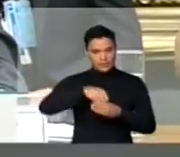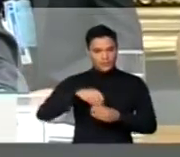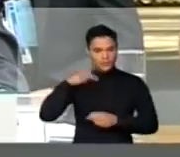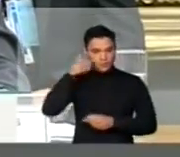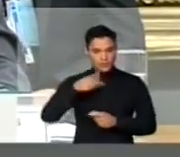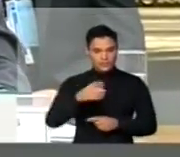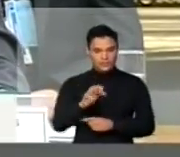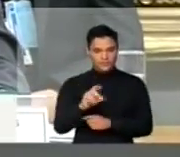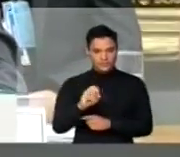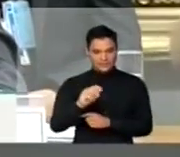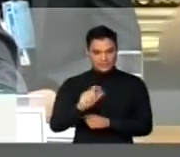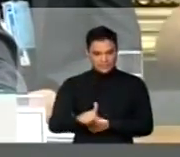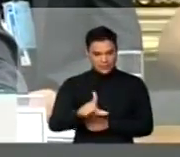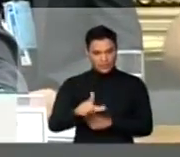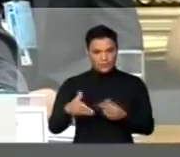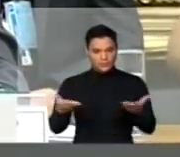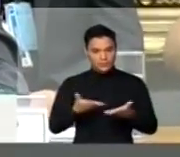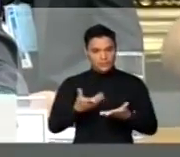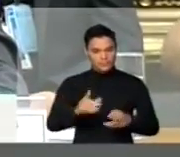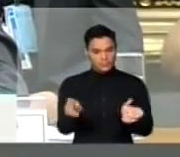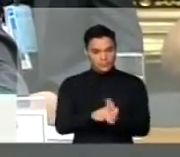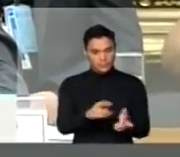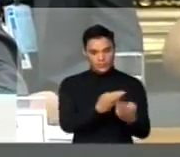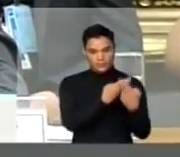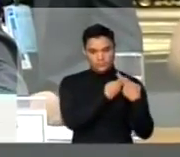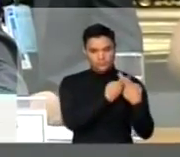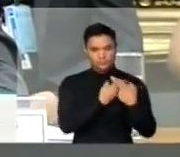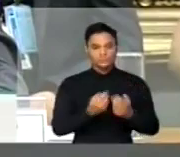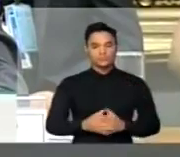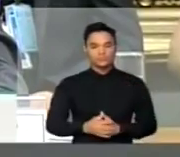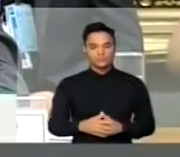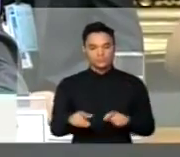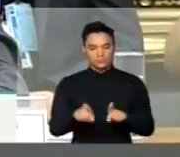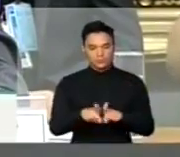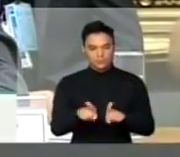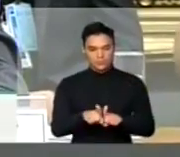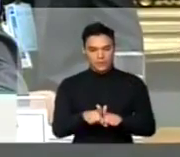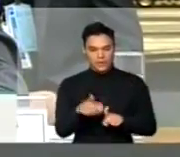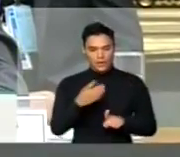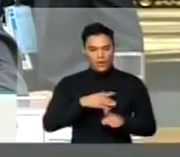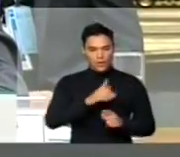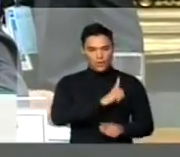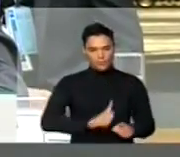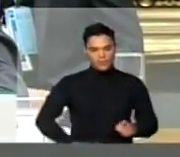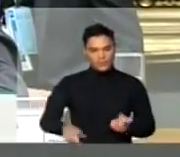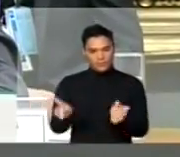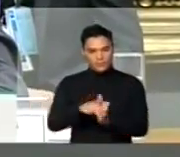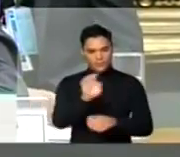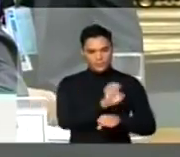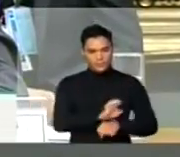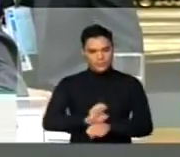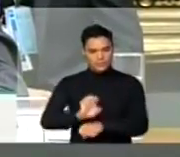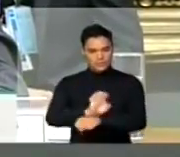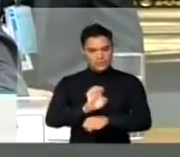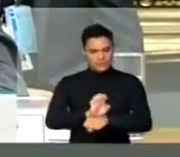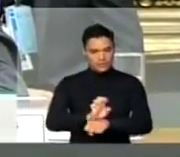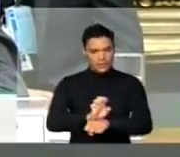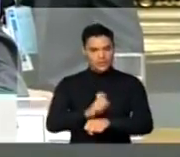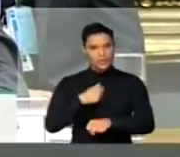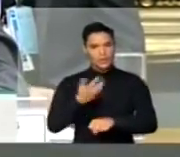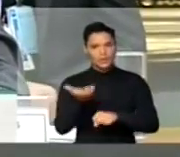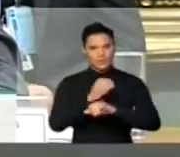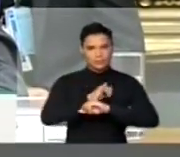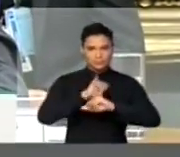fiscal planejada e responsável. Quanto ao fato de governos estaduais, quero reafirmar